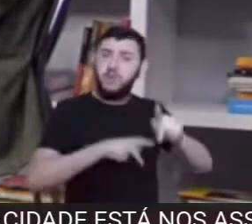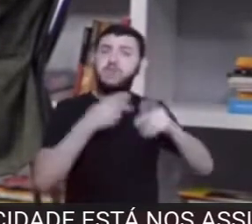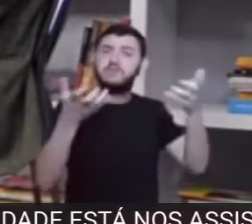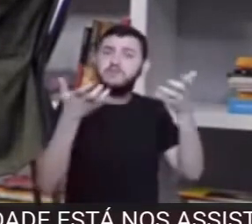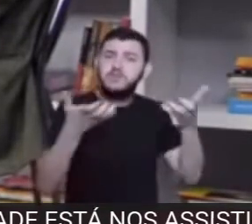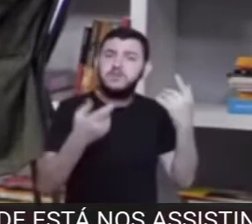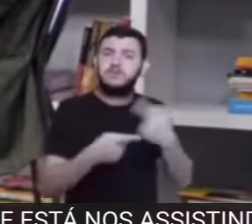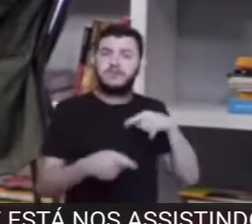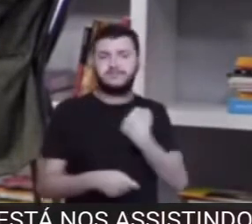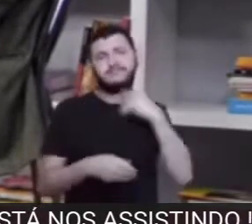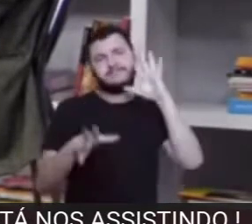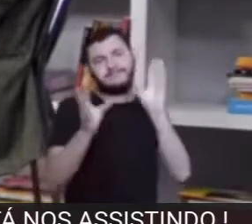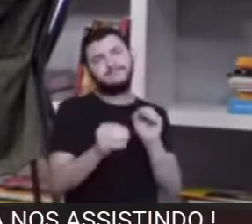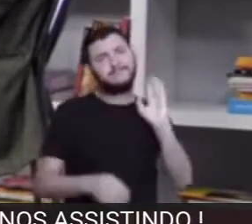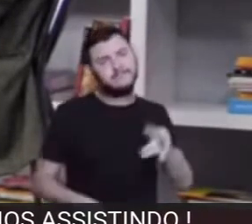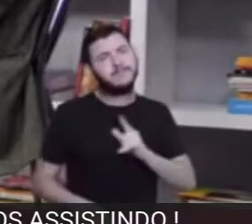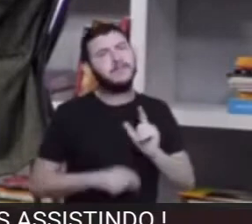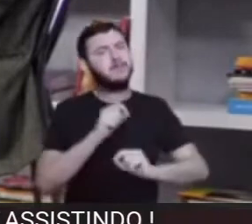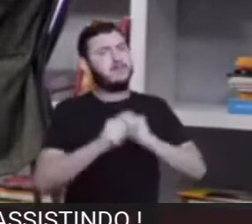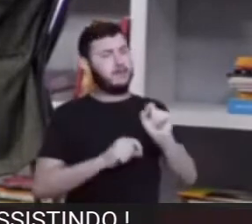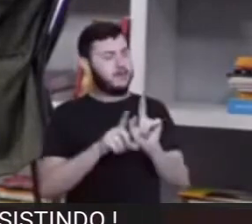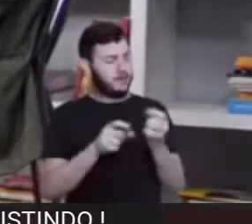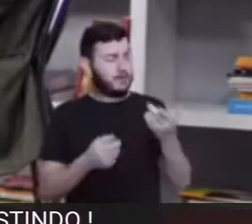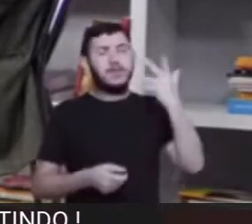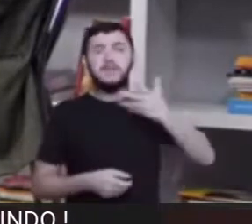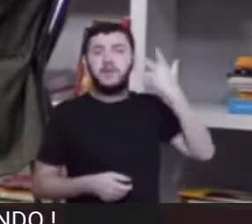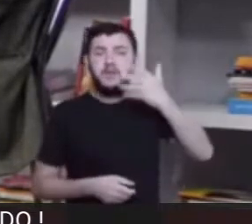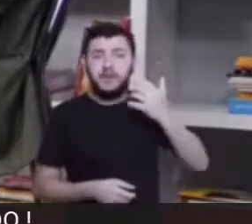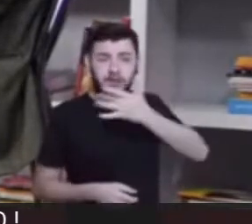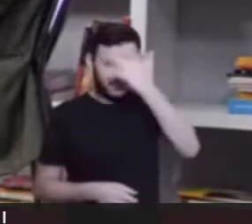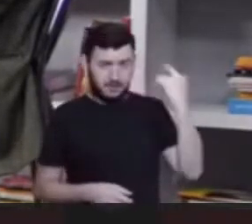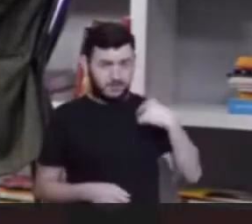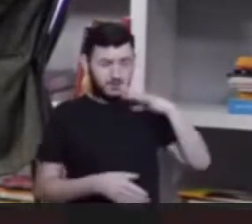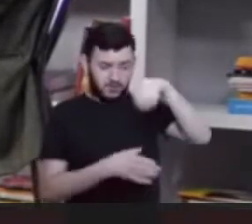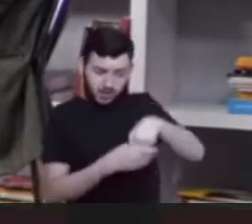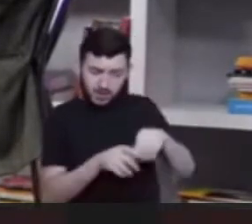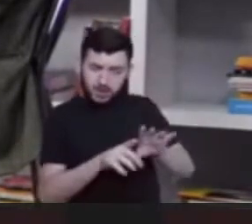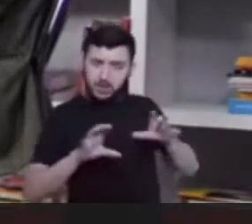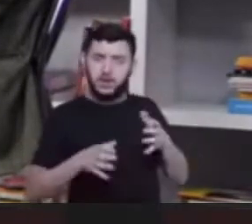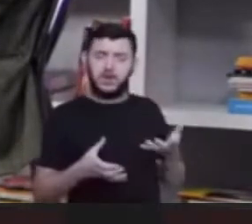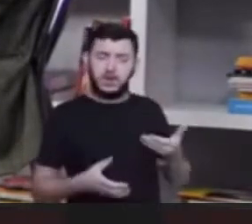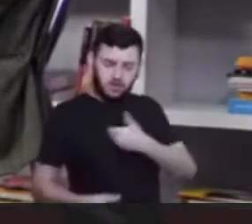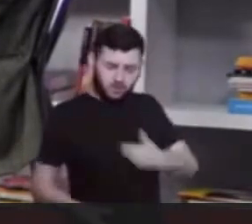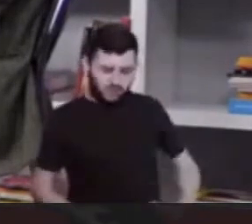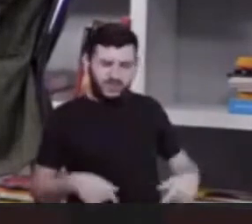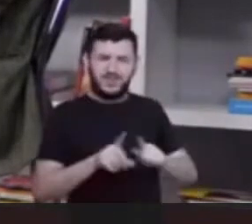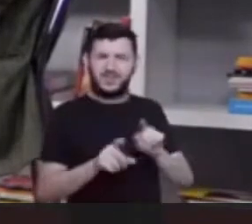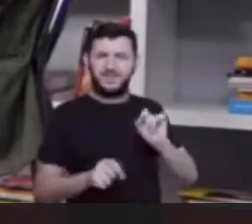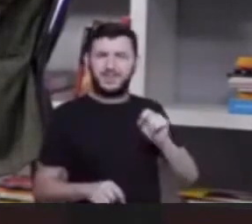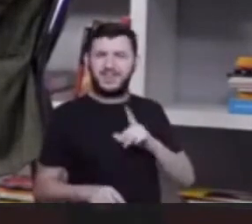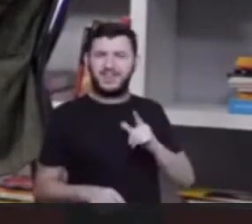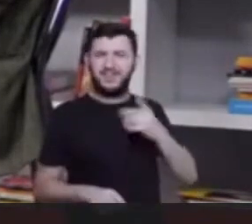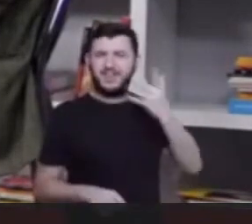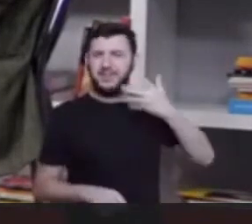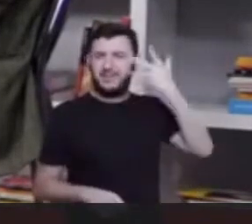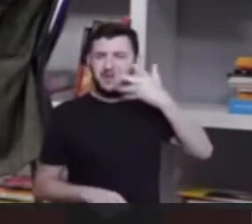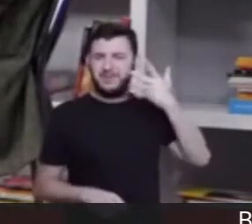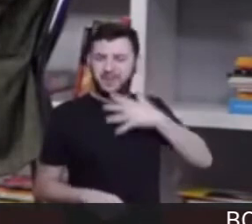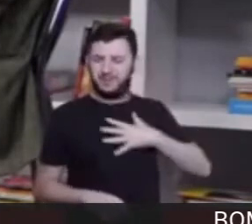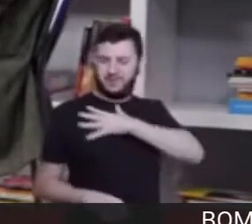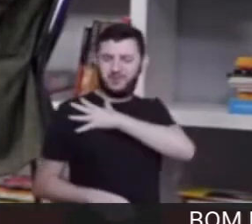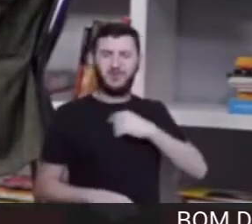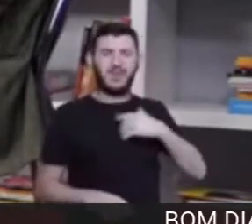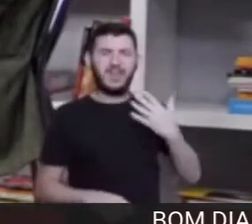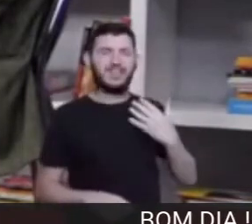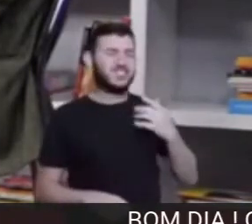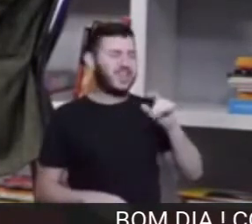do governo que foram lá, o depoimento daquele general, sabe, que para honrar a fada do exército brasileiro, ele não